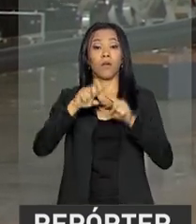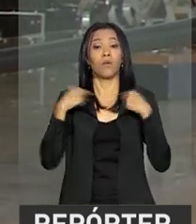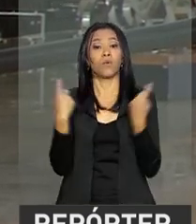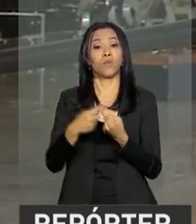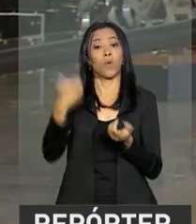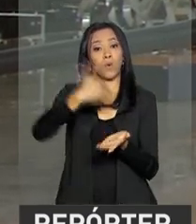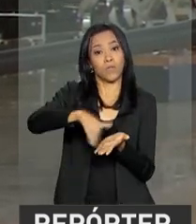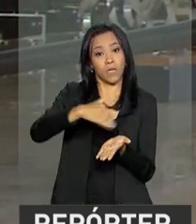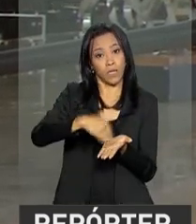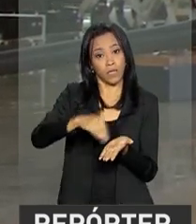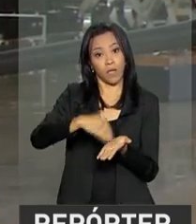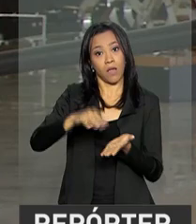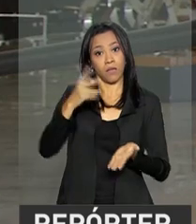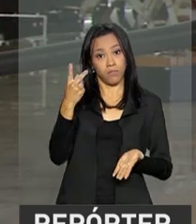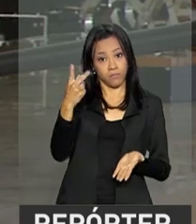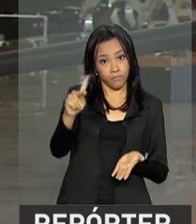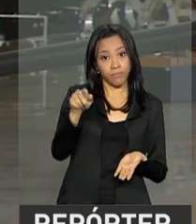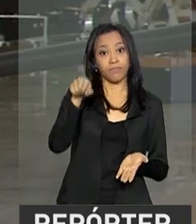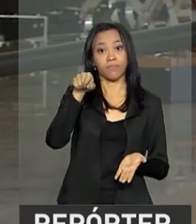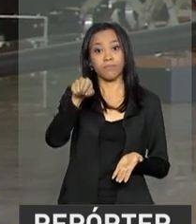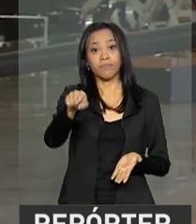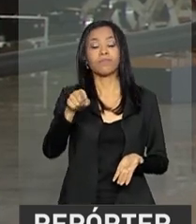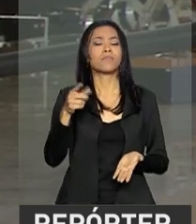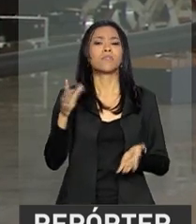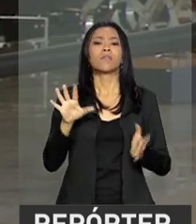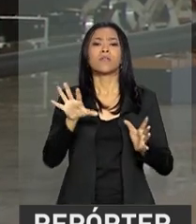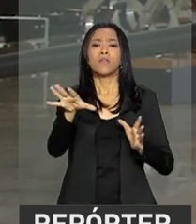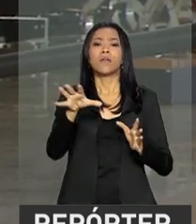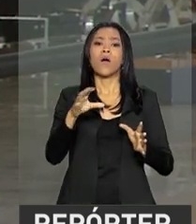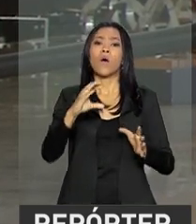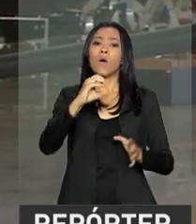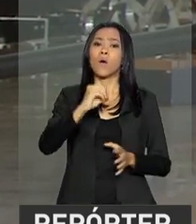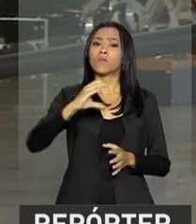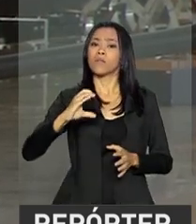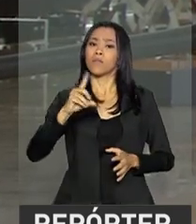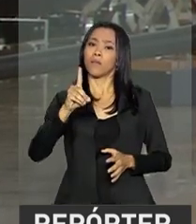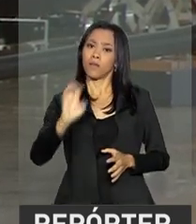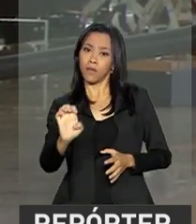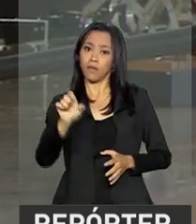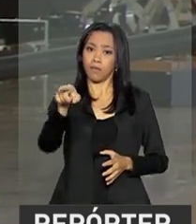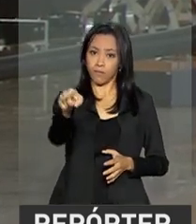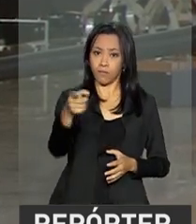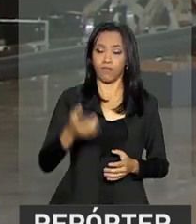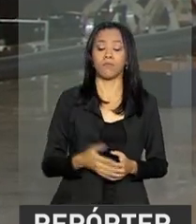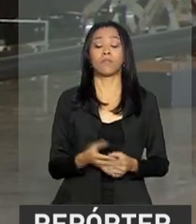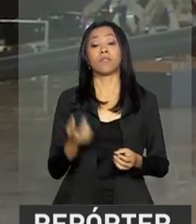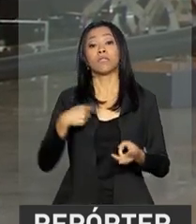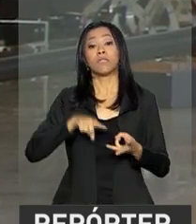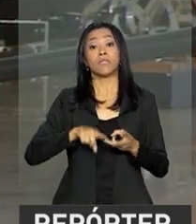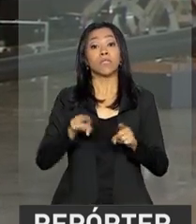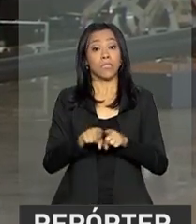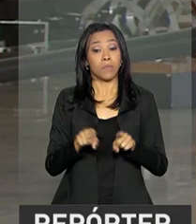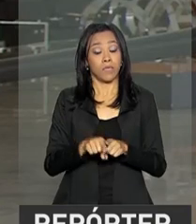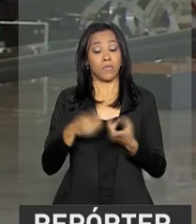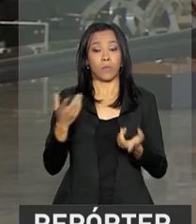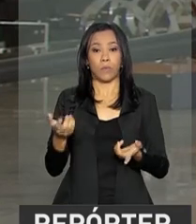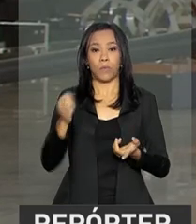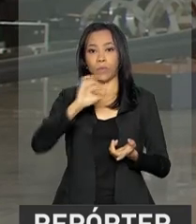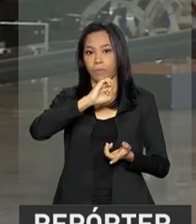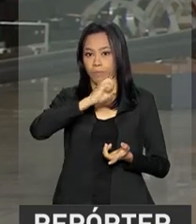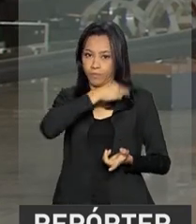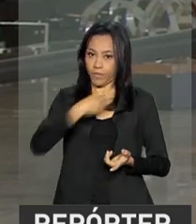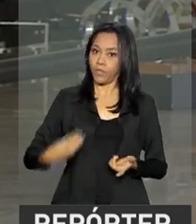para cooperação e desenvolvimento econômico ao cdf jose angel gurría o ministro da fazenda e henrique meirelles